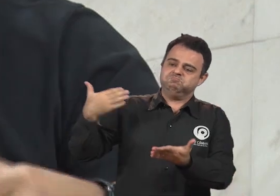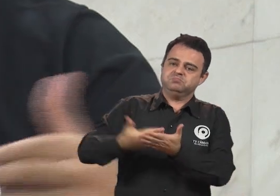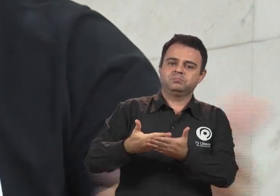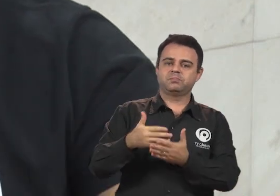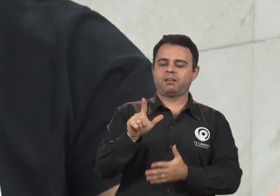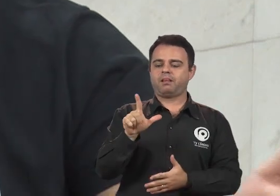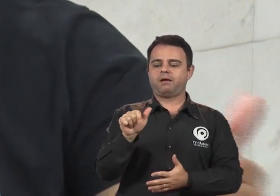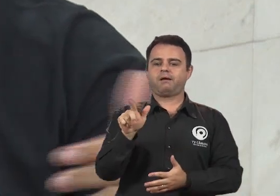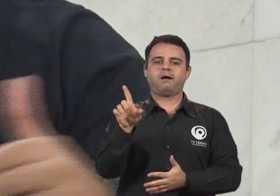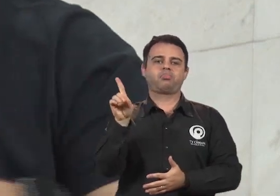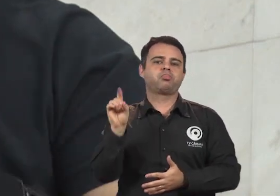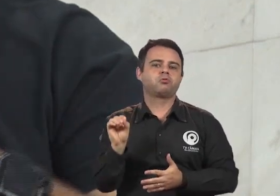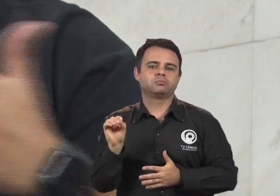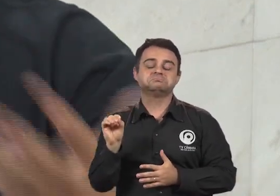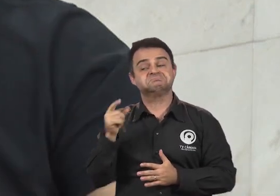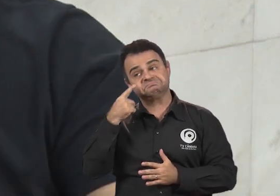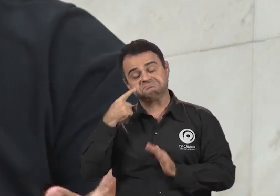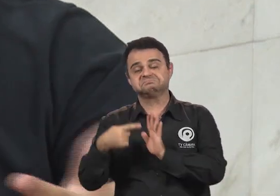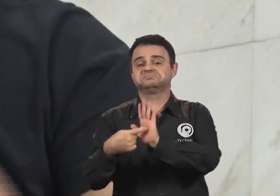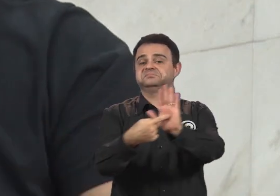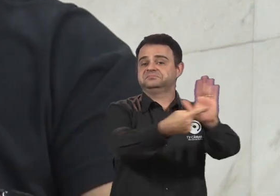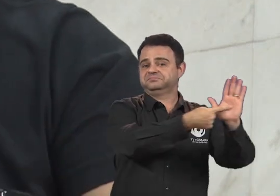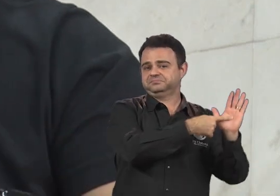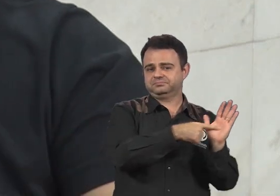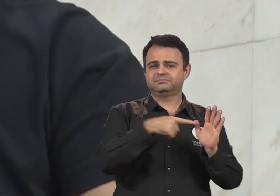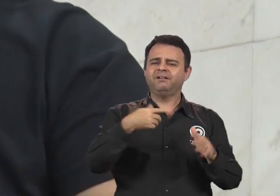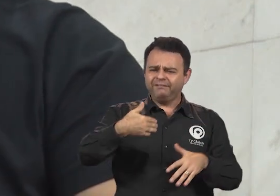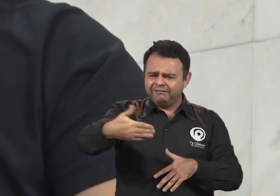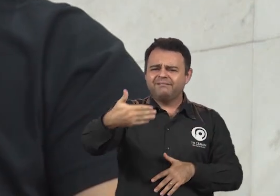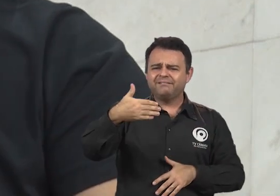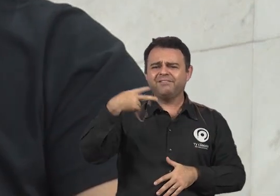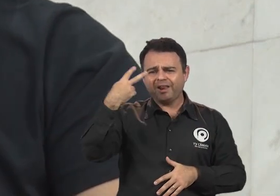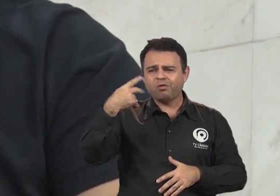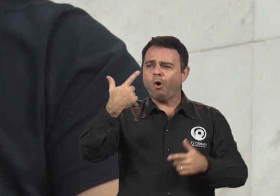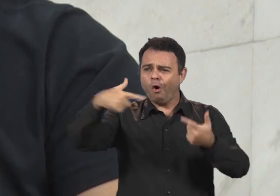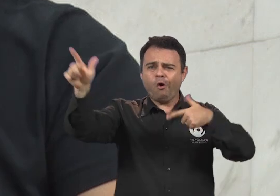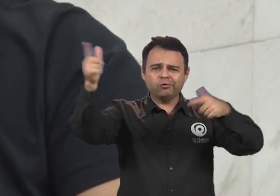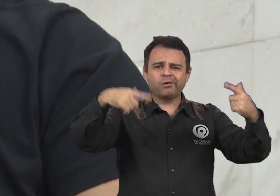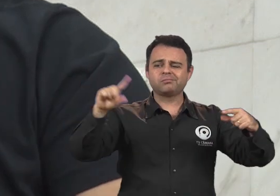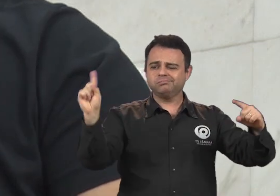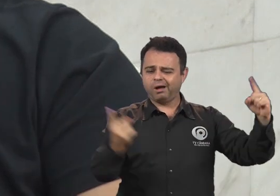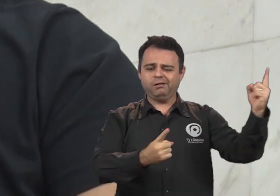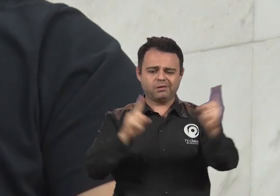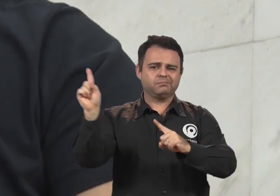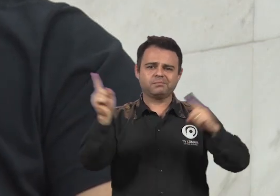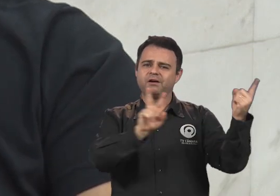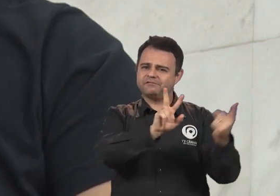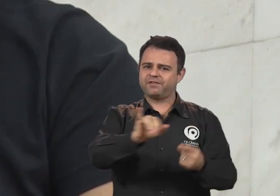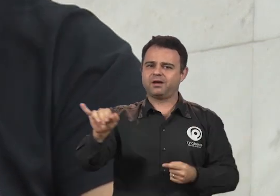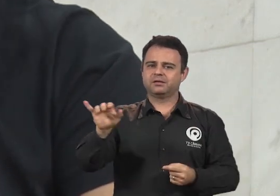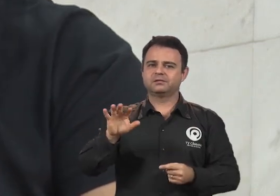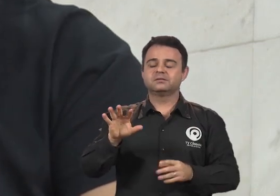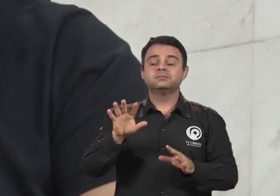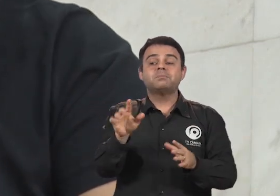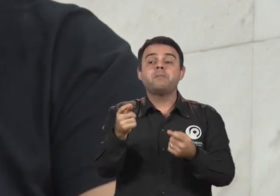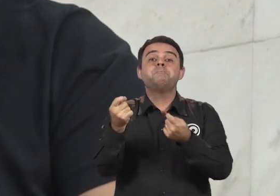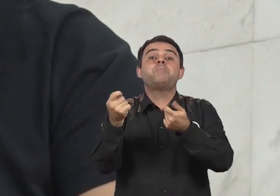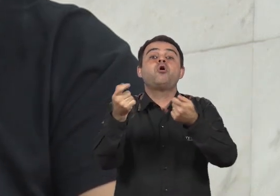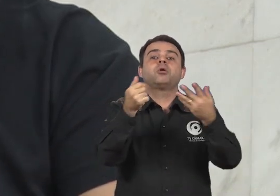aqui, muitos vereadores passaram, muitos vão passar. Agora, deixar legado não é para todos, é para